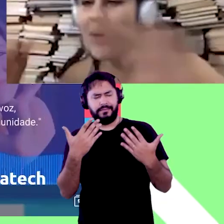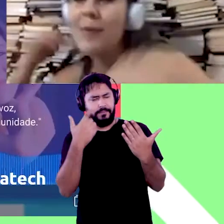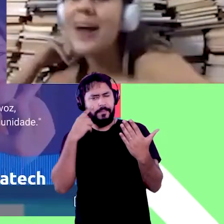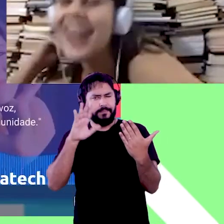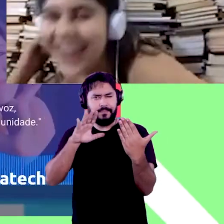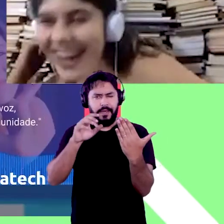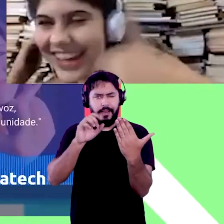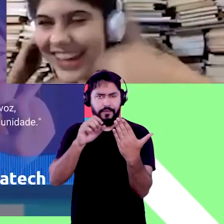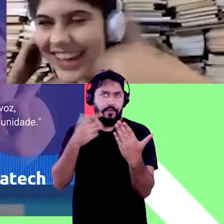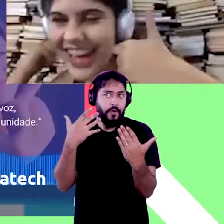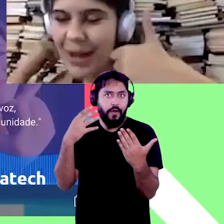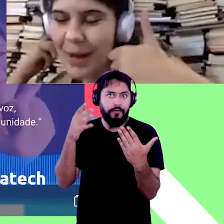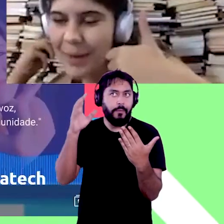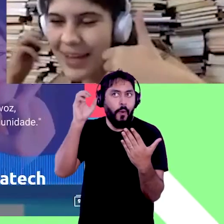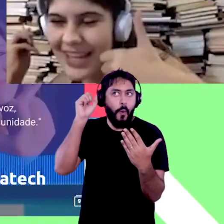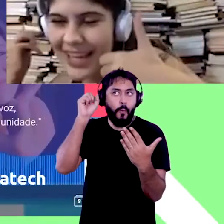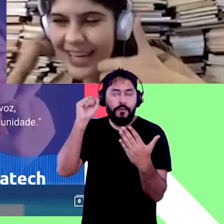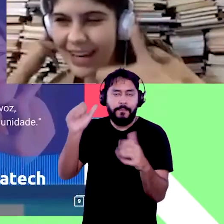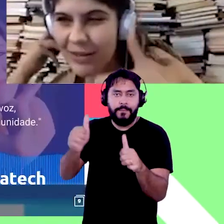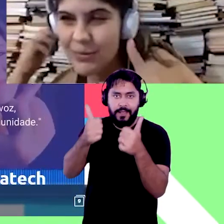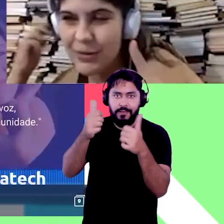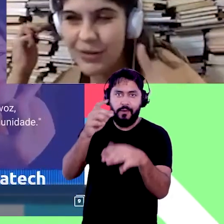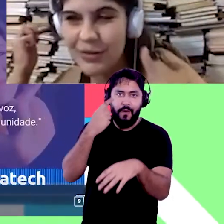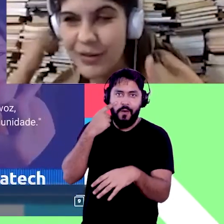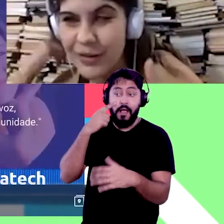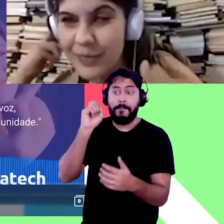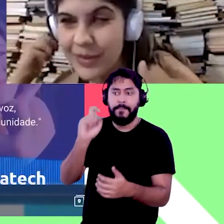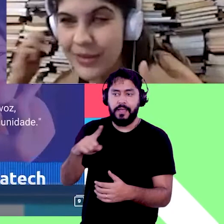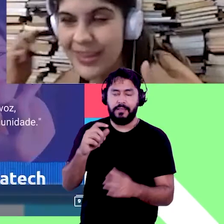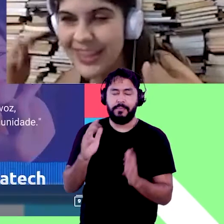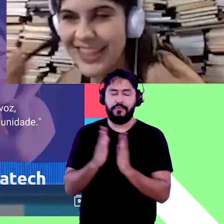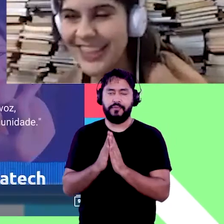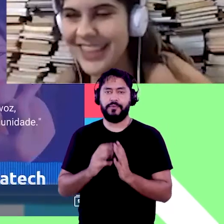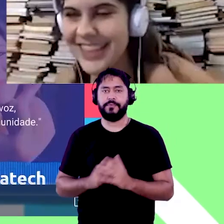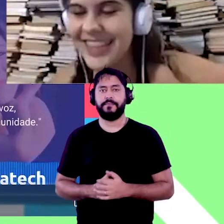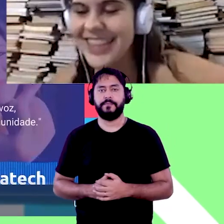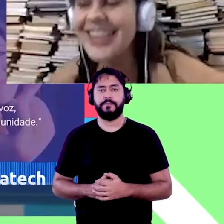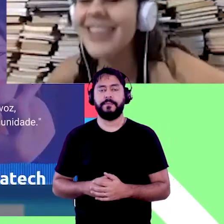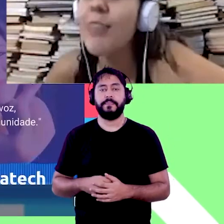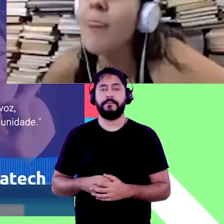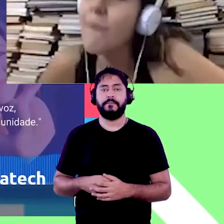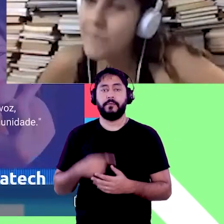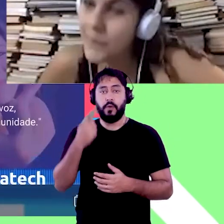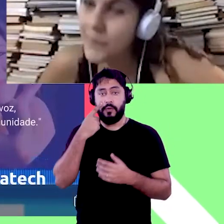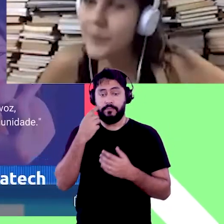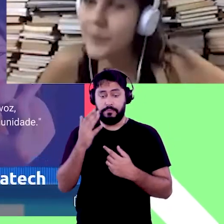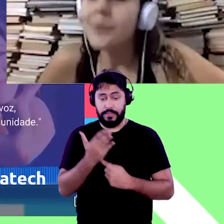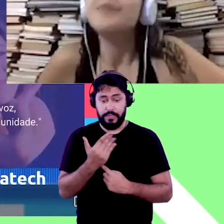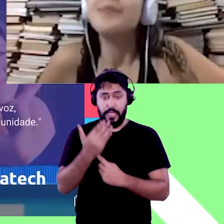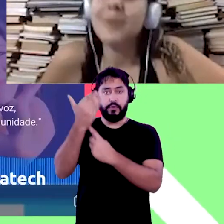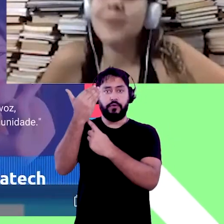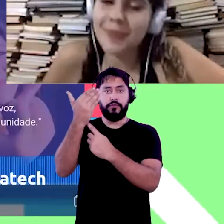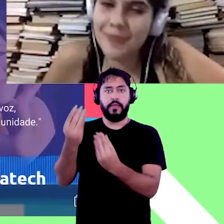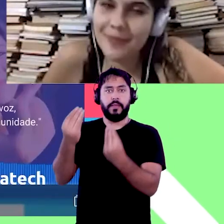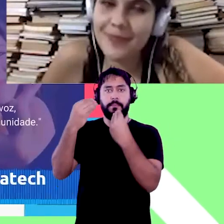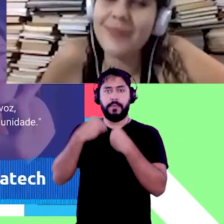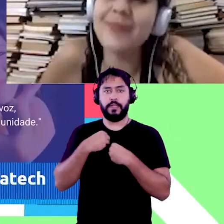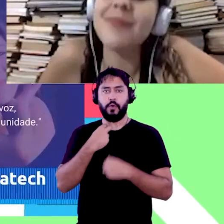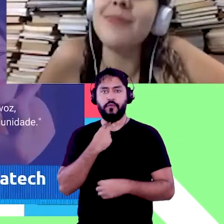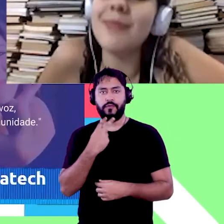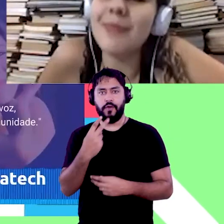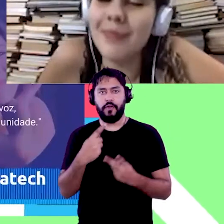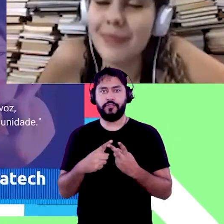então. Aperta aí, Cláudio, por favor. A tecnologia me deu uma voz, uma identidade e